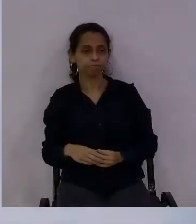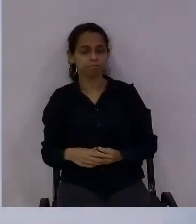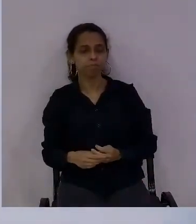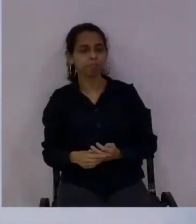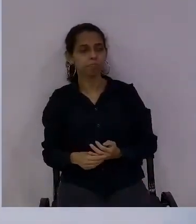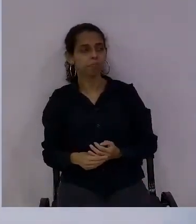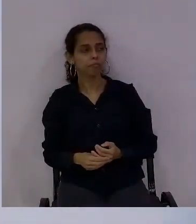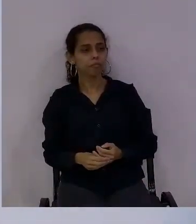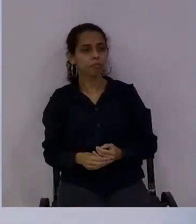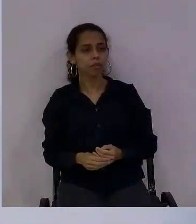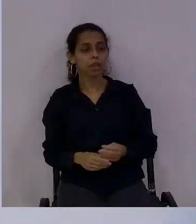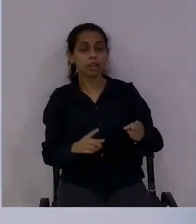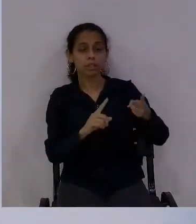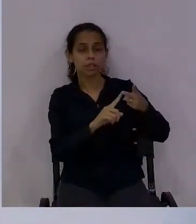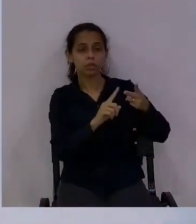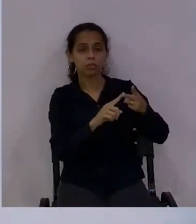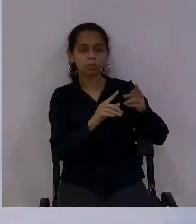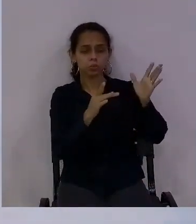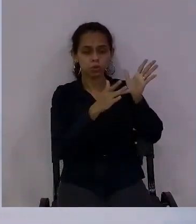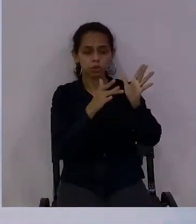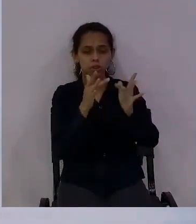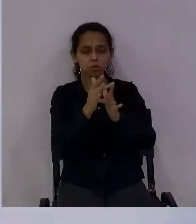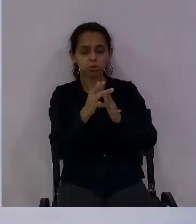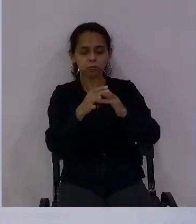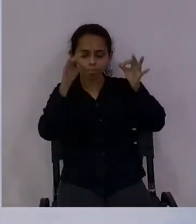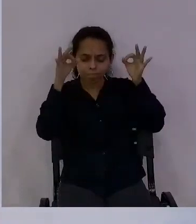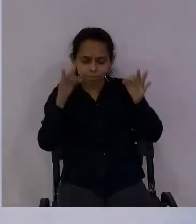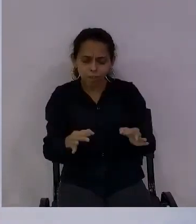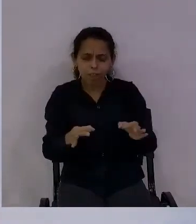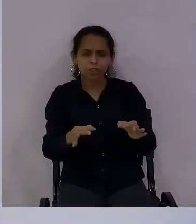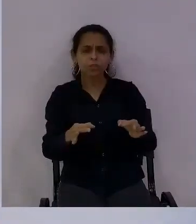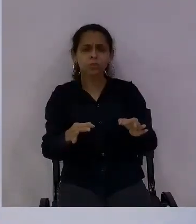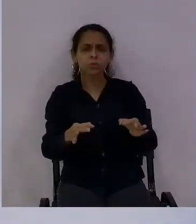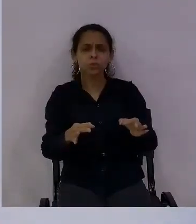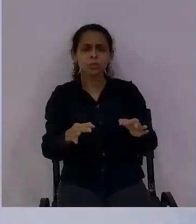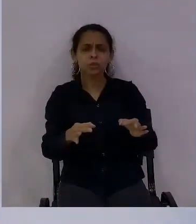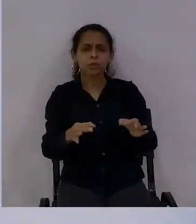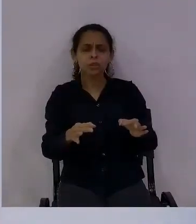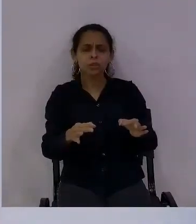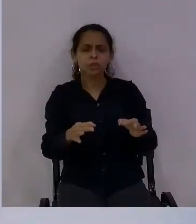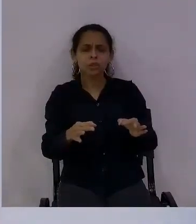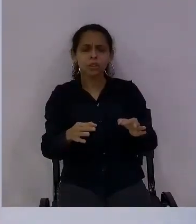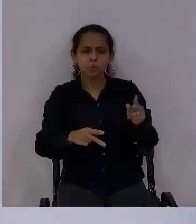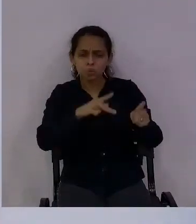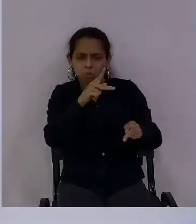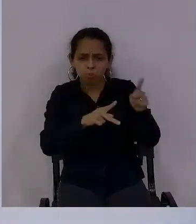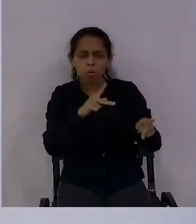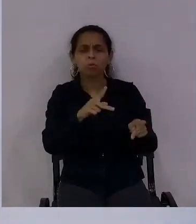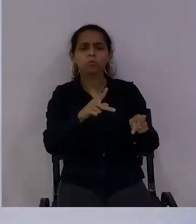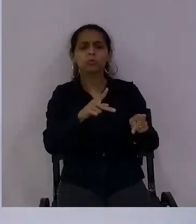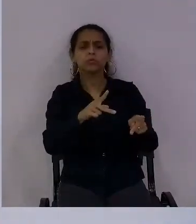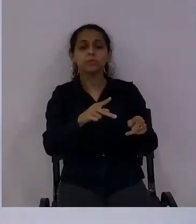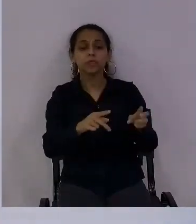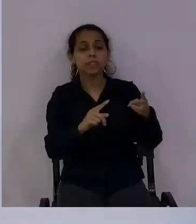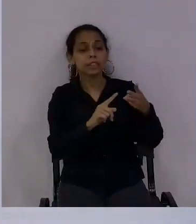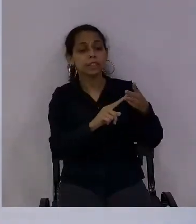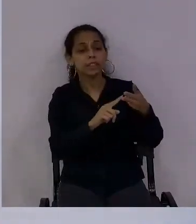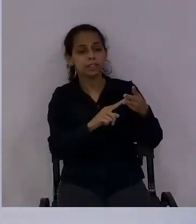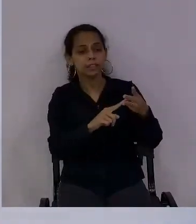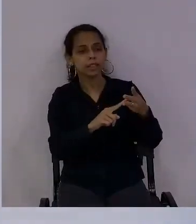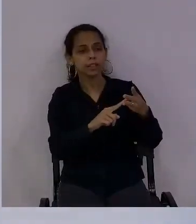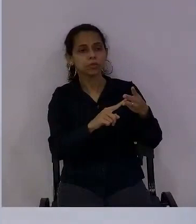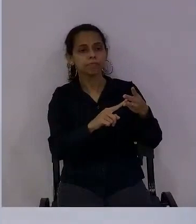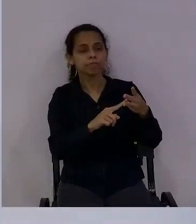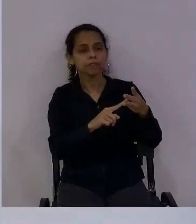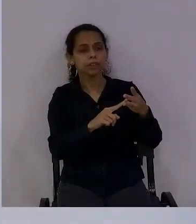legitimidade como parte do povo de Deus. E terceiro, para demonstrar total submissão à lei e ao